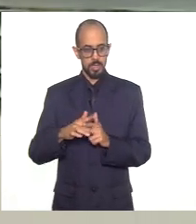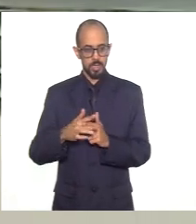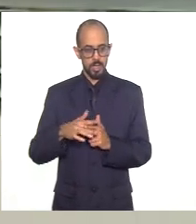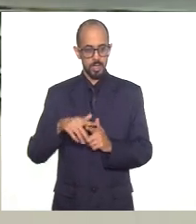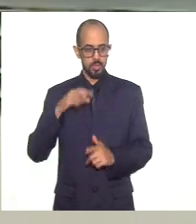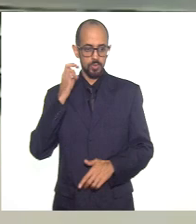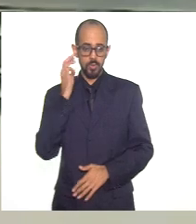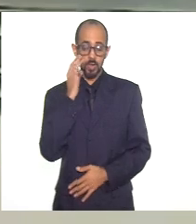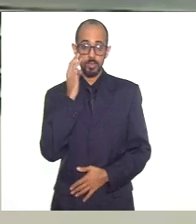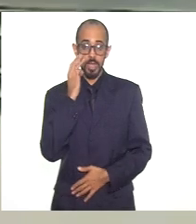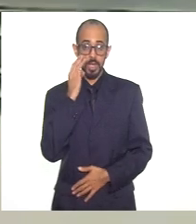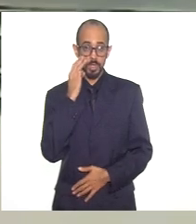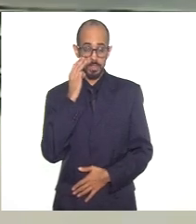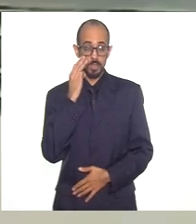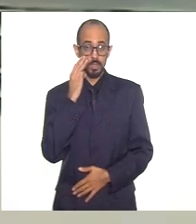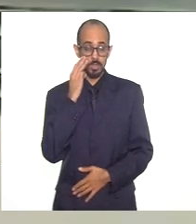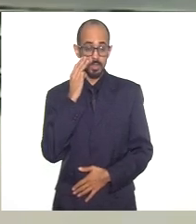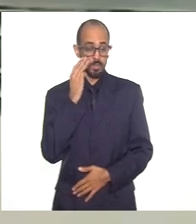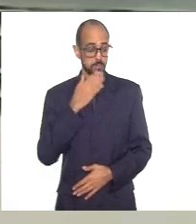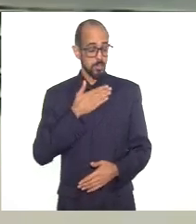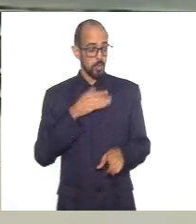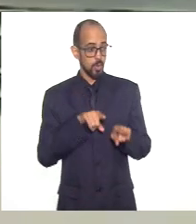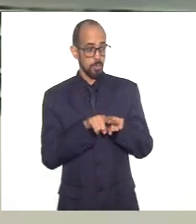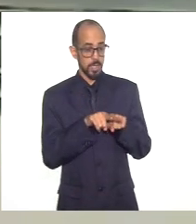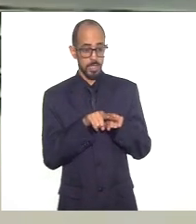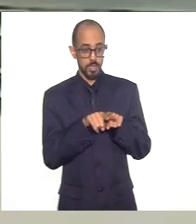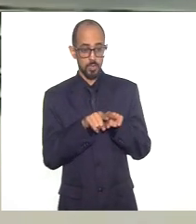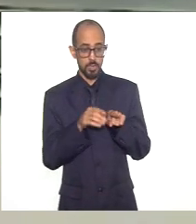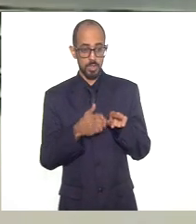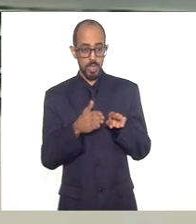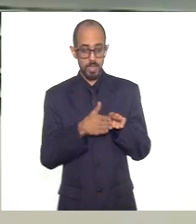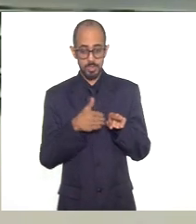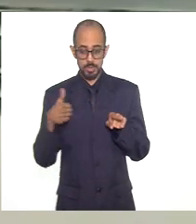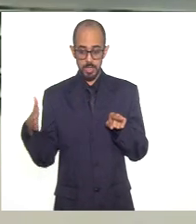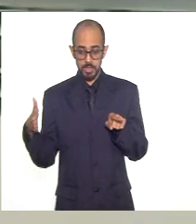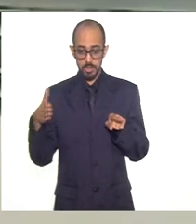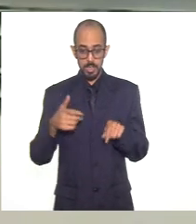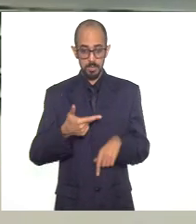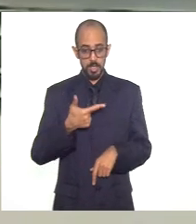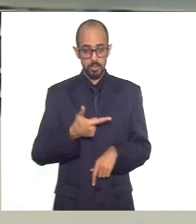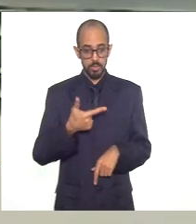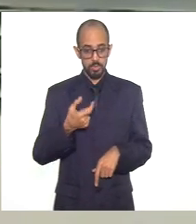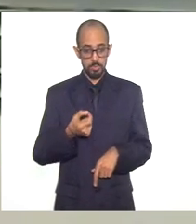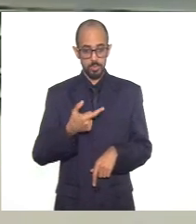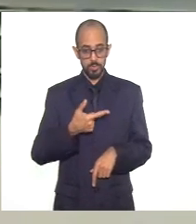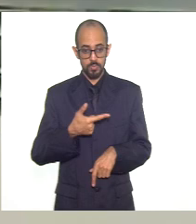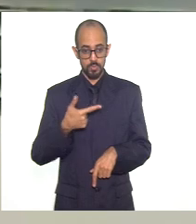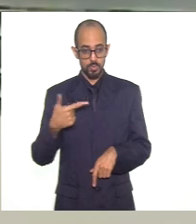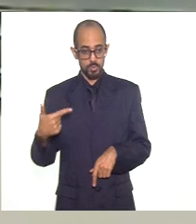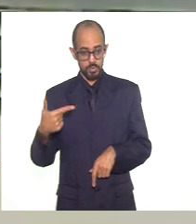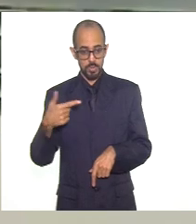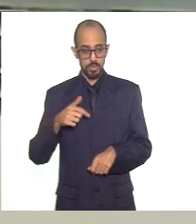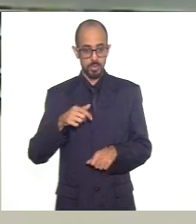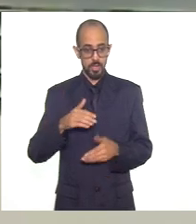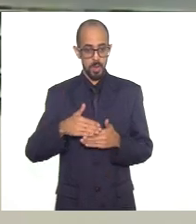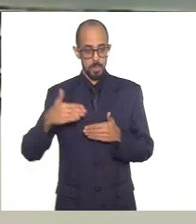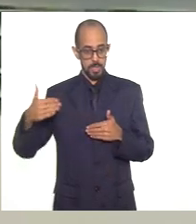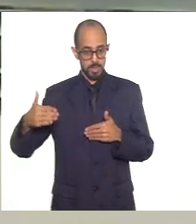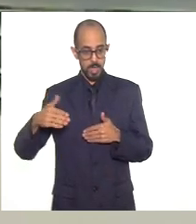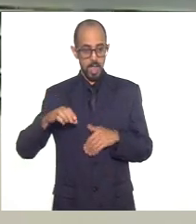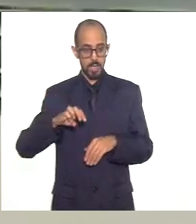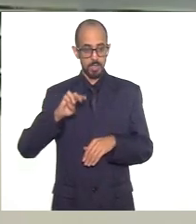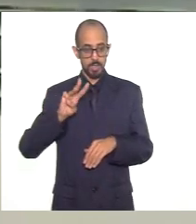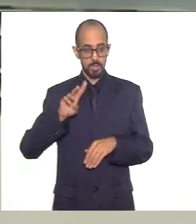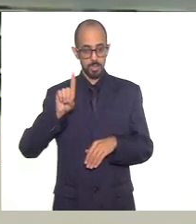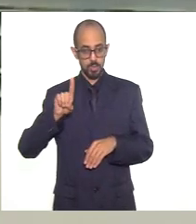Valdec Carneiro, que quer estender o projeto para 31 de dezembro de 2022.